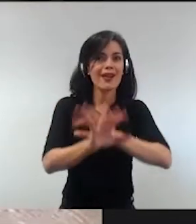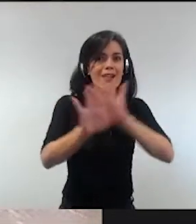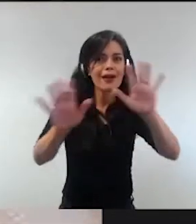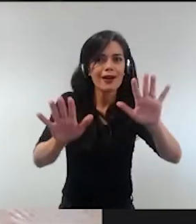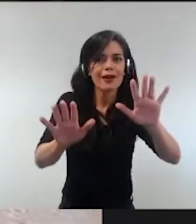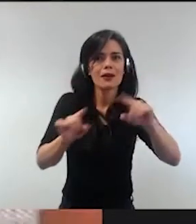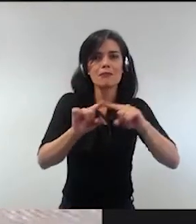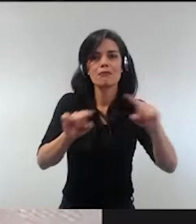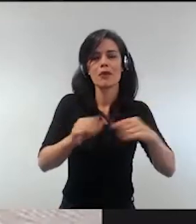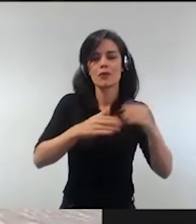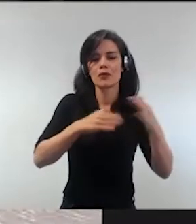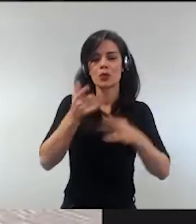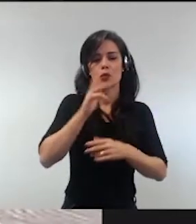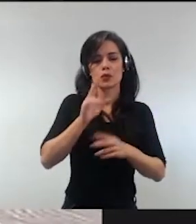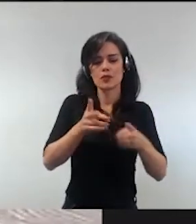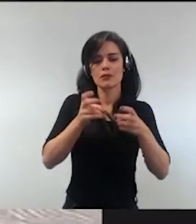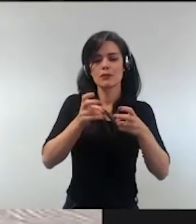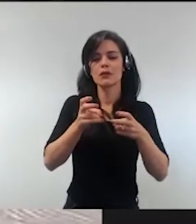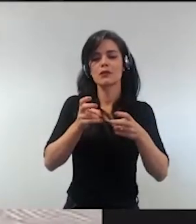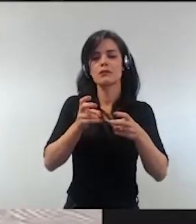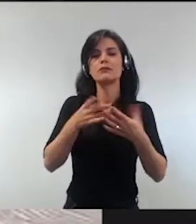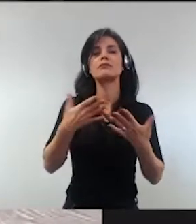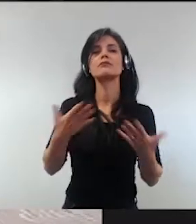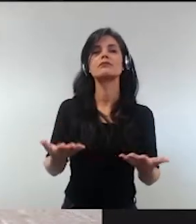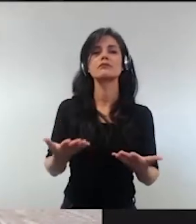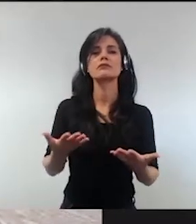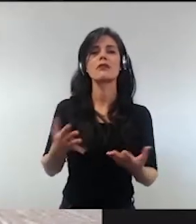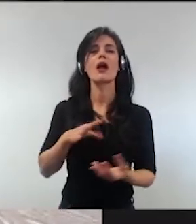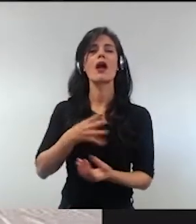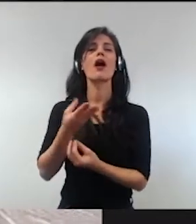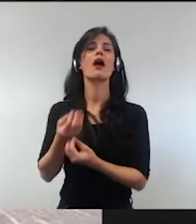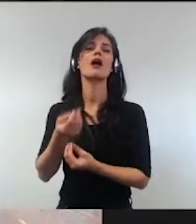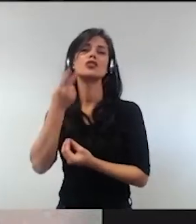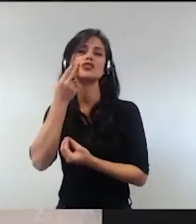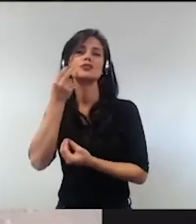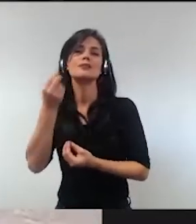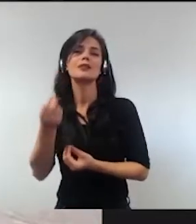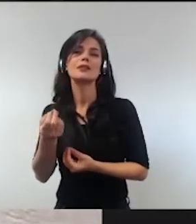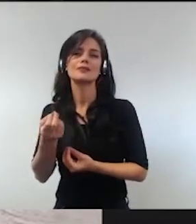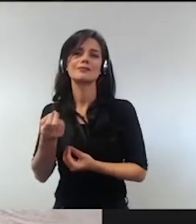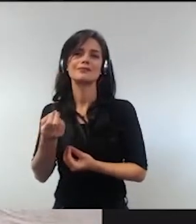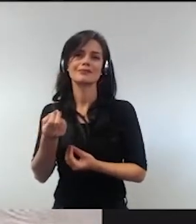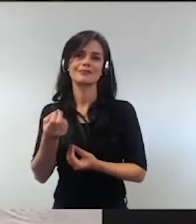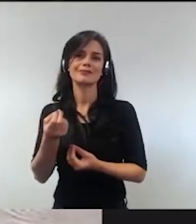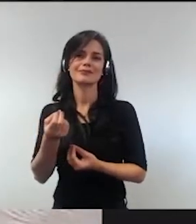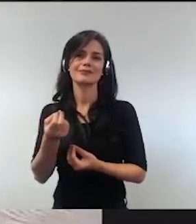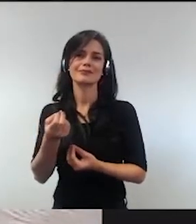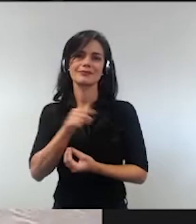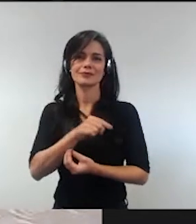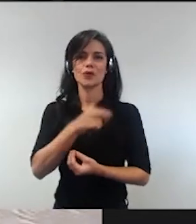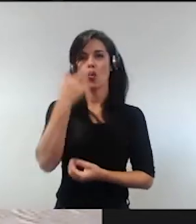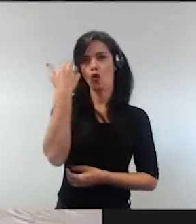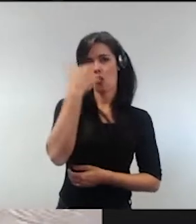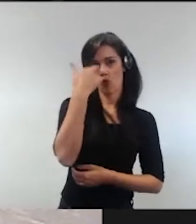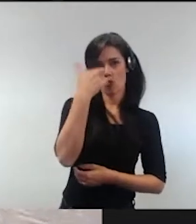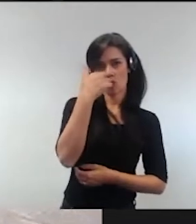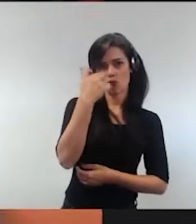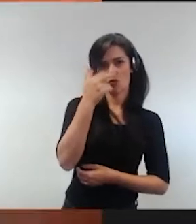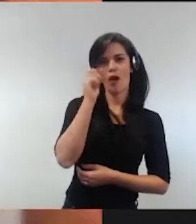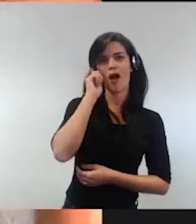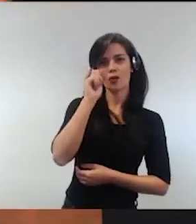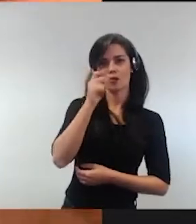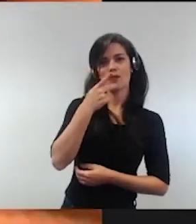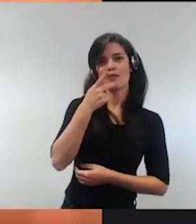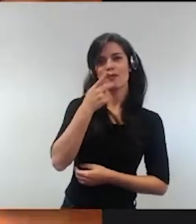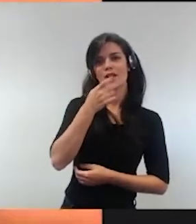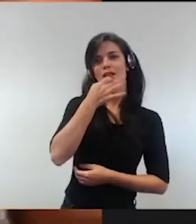notamos. Ora, a função da arte, diz esse crítico russo, é justamente criar